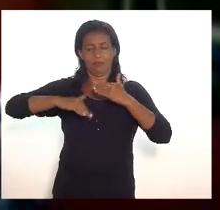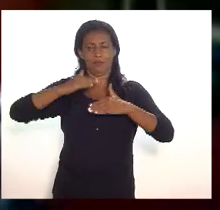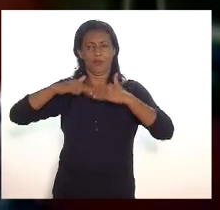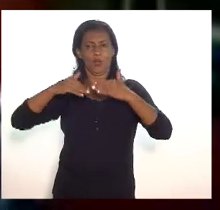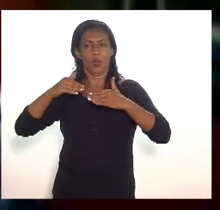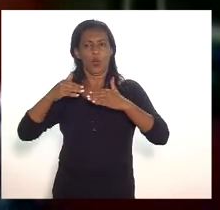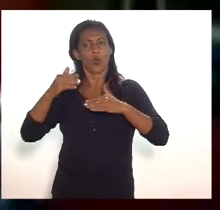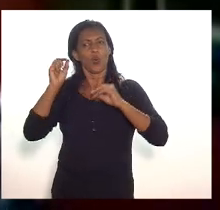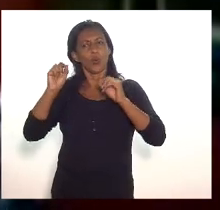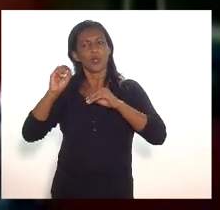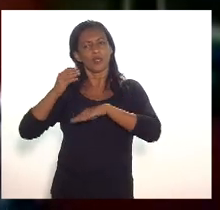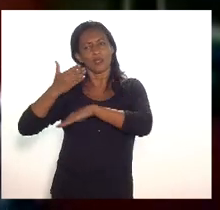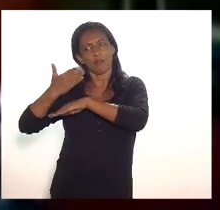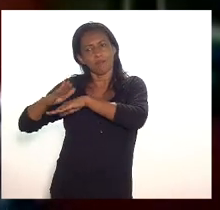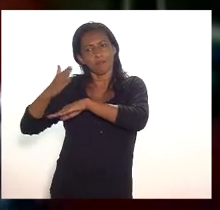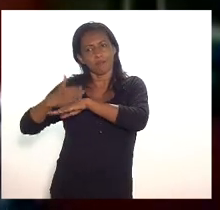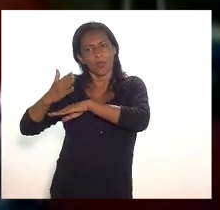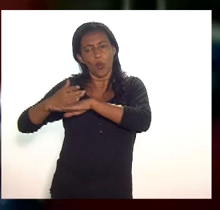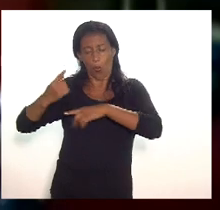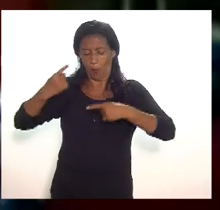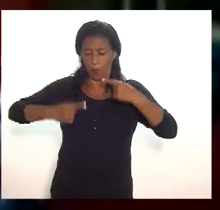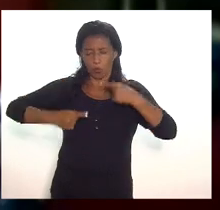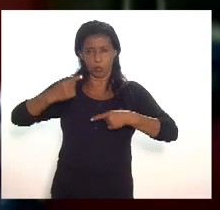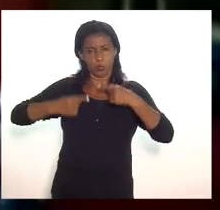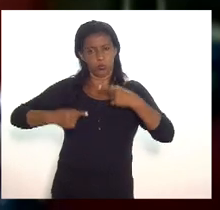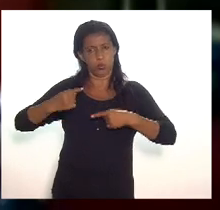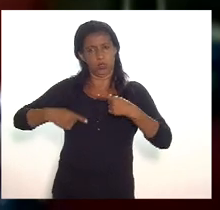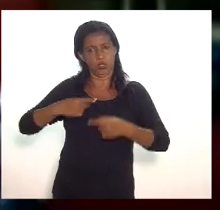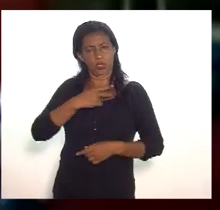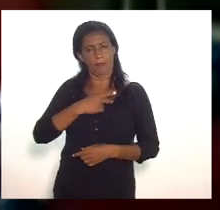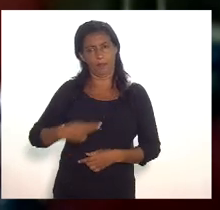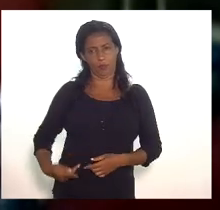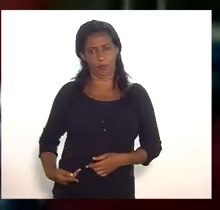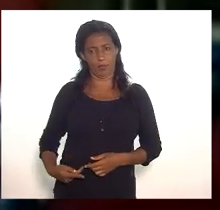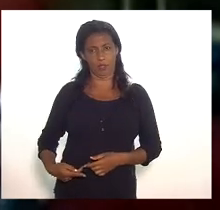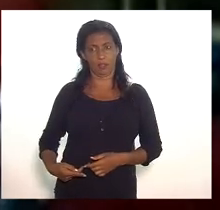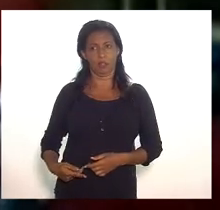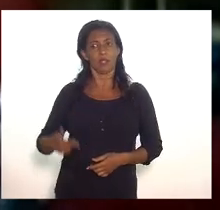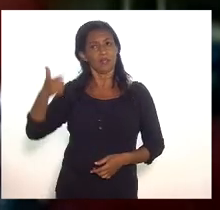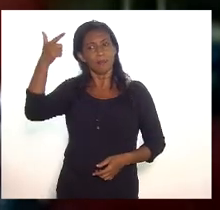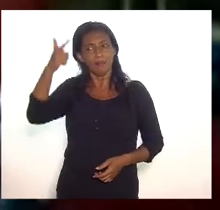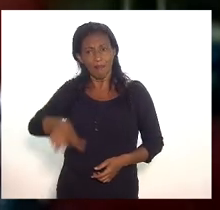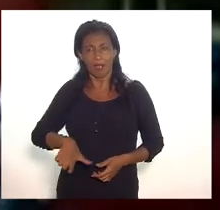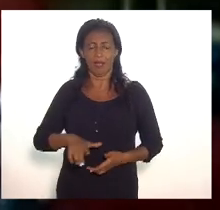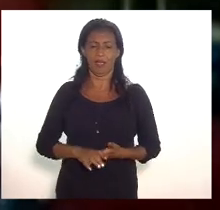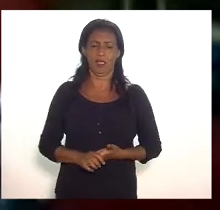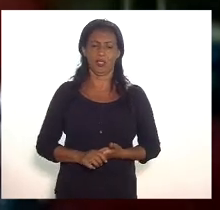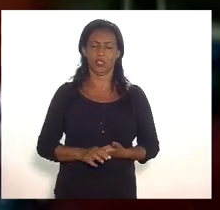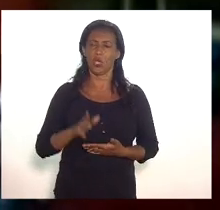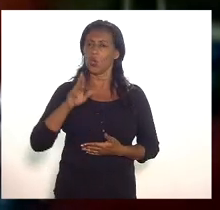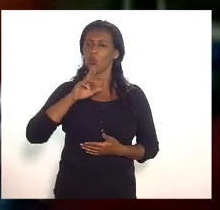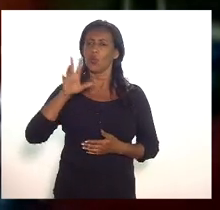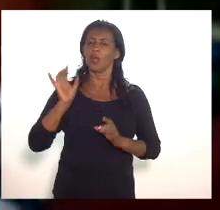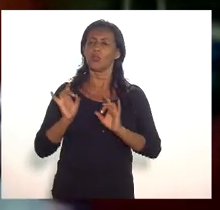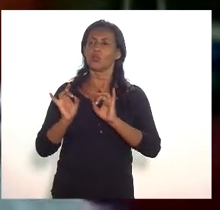sendo colocado em prática como políticas públicas. Né? E mais, não é